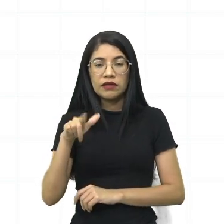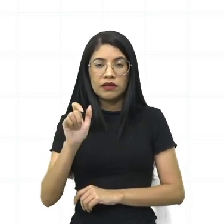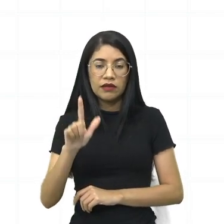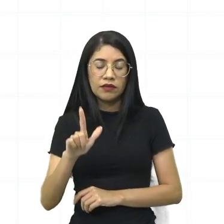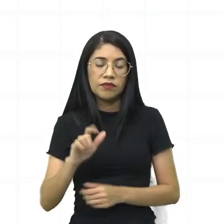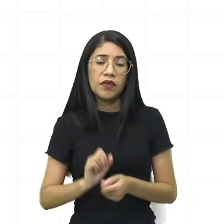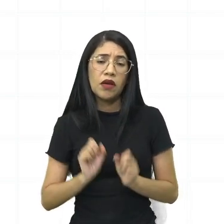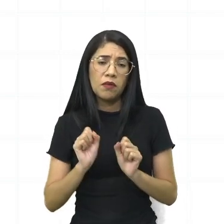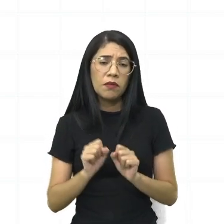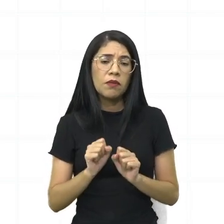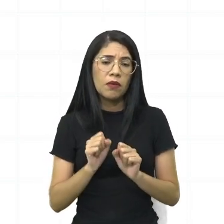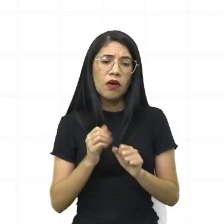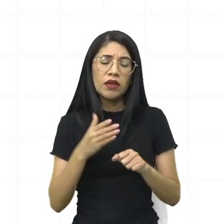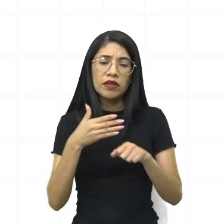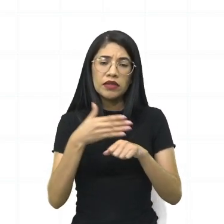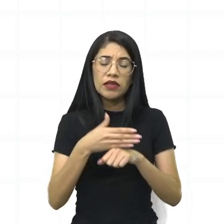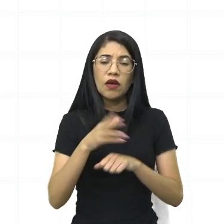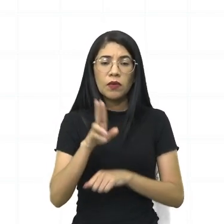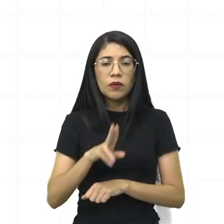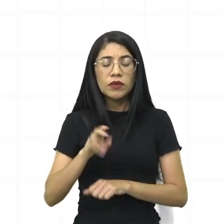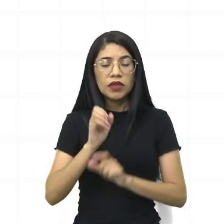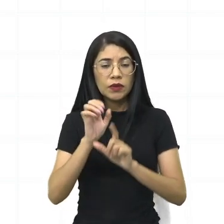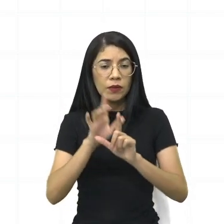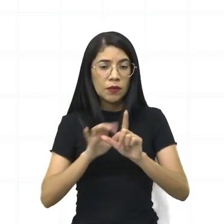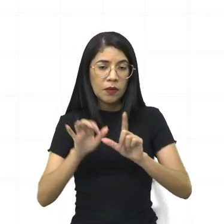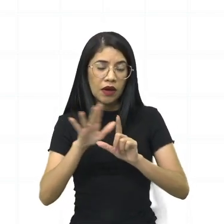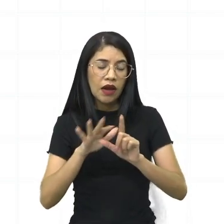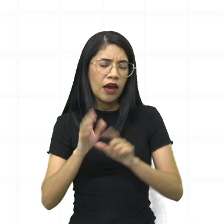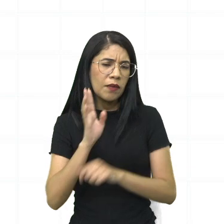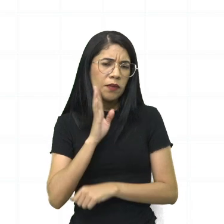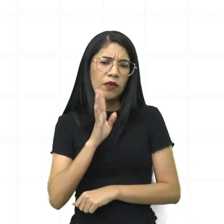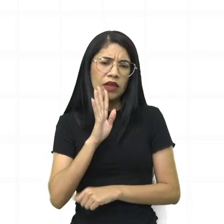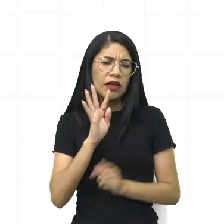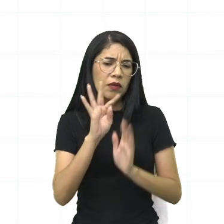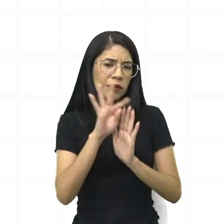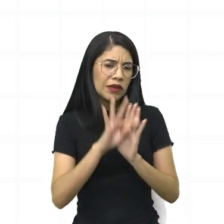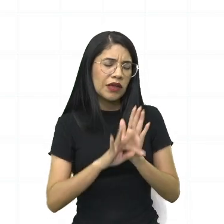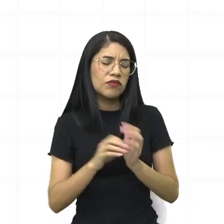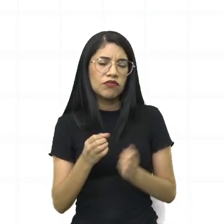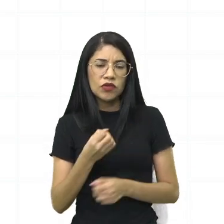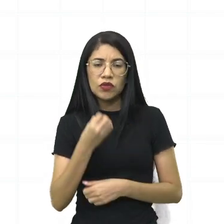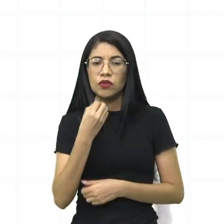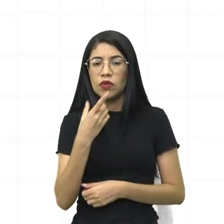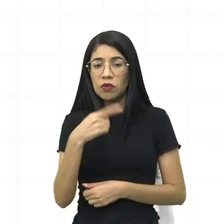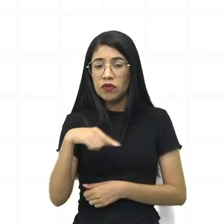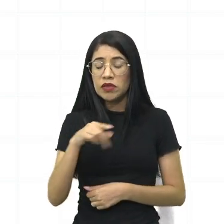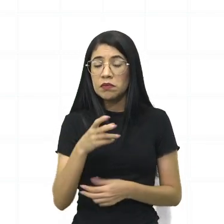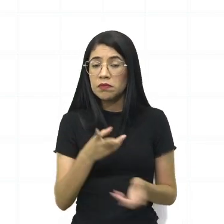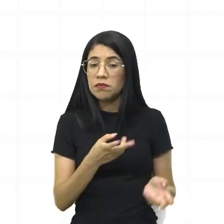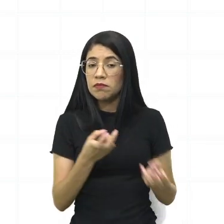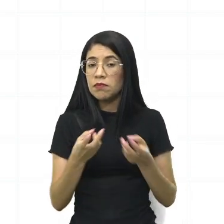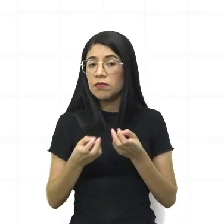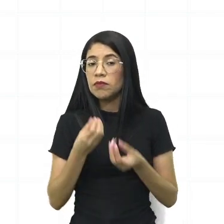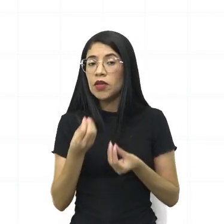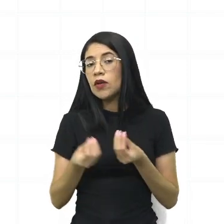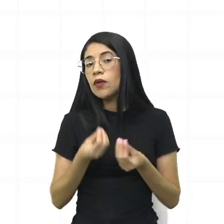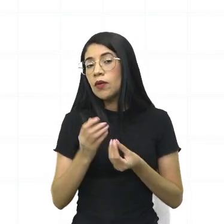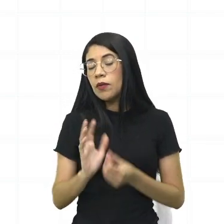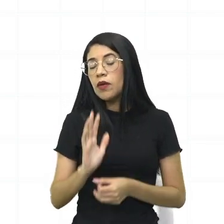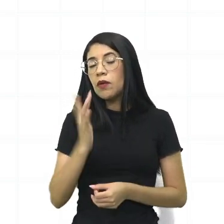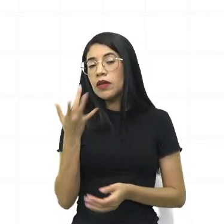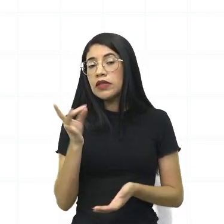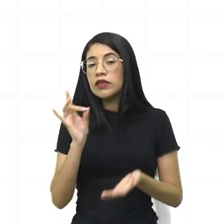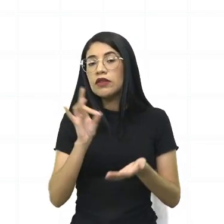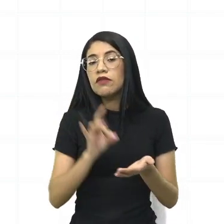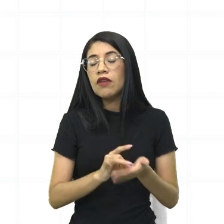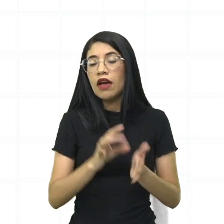Vocês podem acessar através desse QR Code, que é uma matéria bem bacana, é um texto bem legal para vocês perceberem como que acontece,